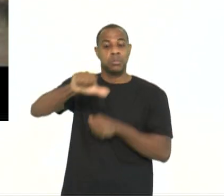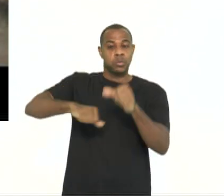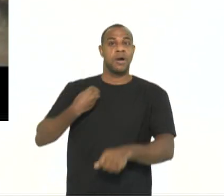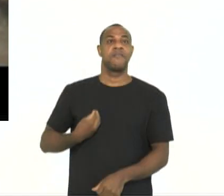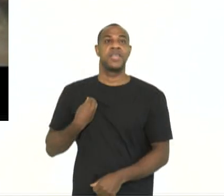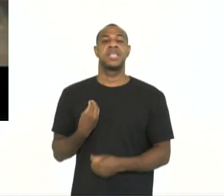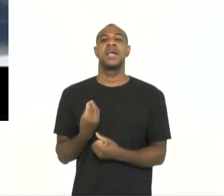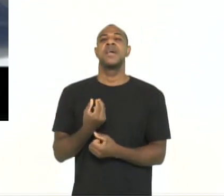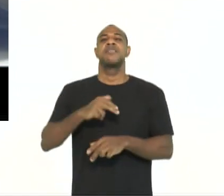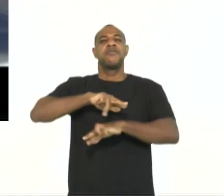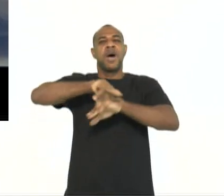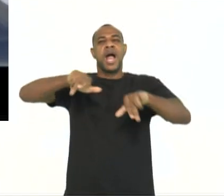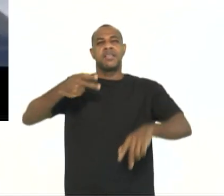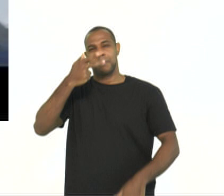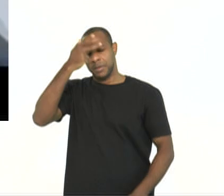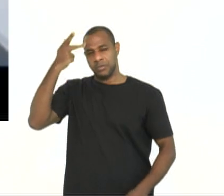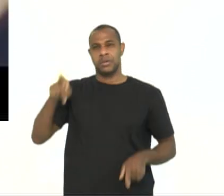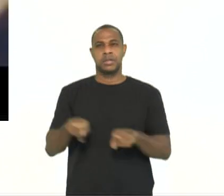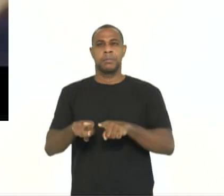gente.